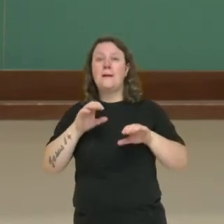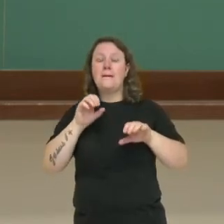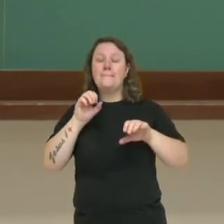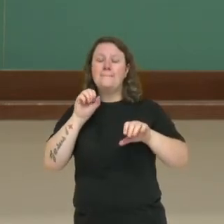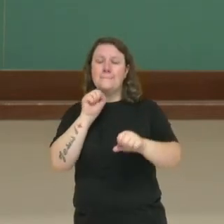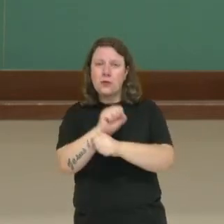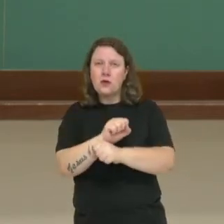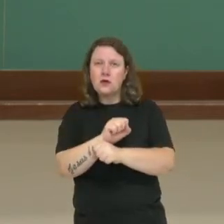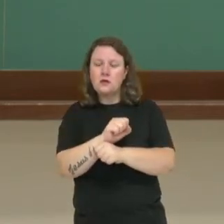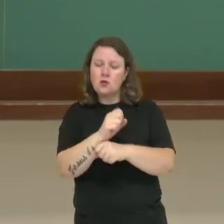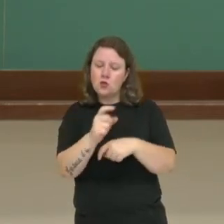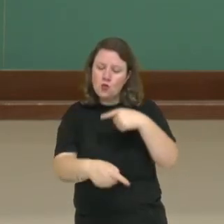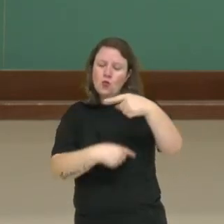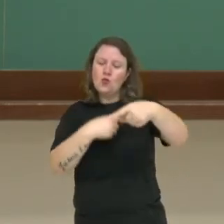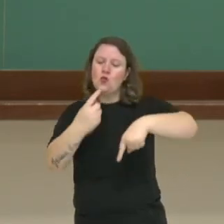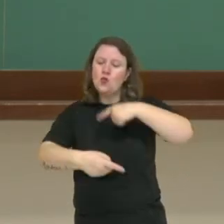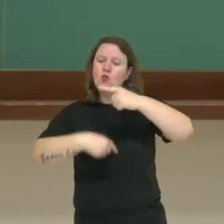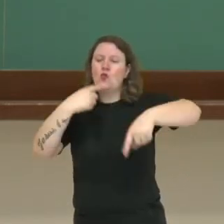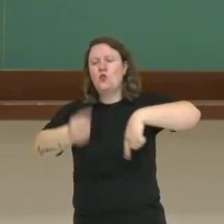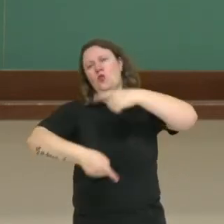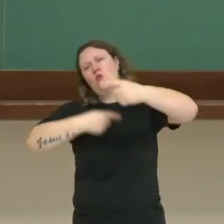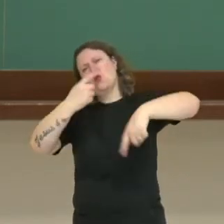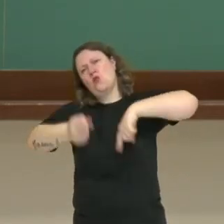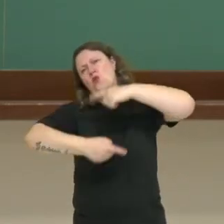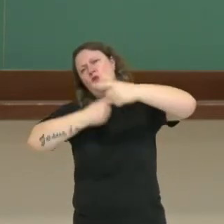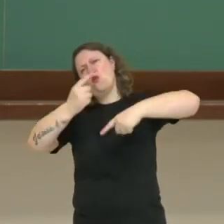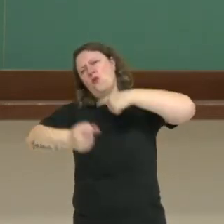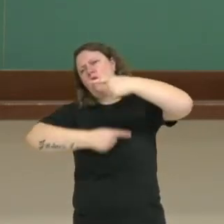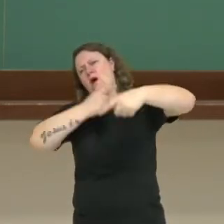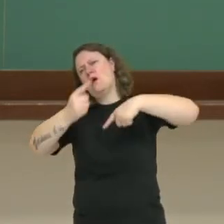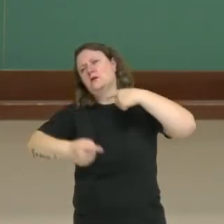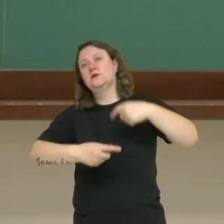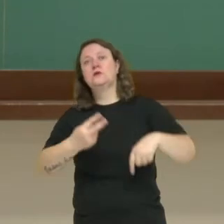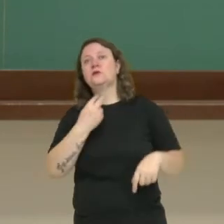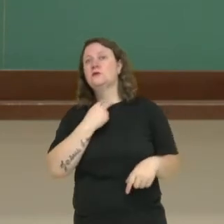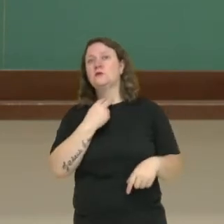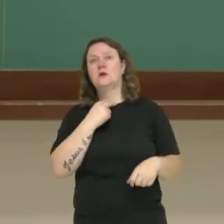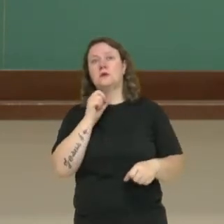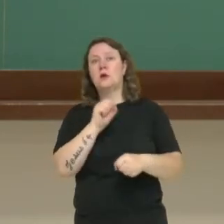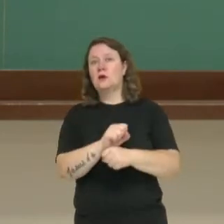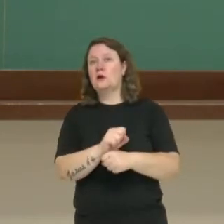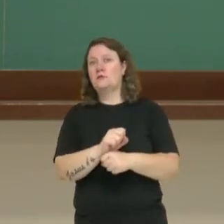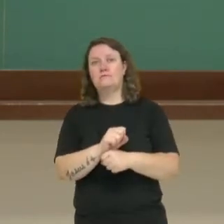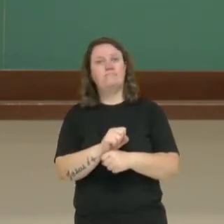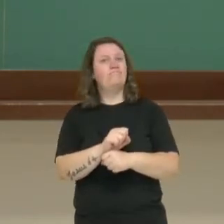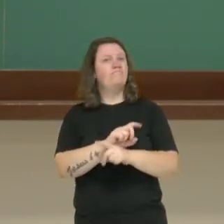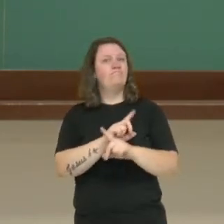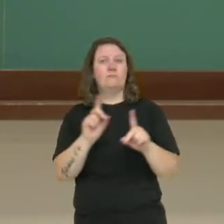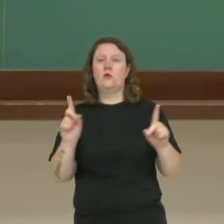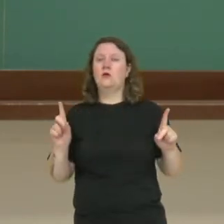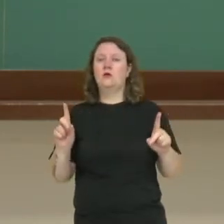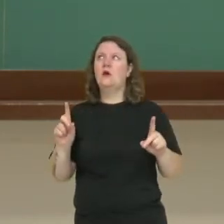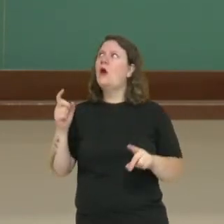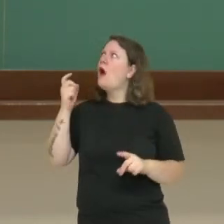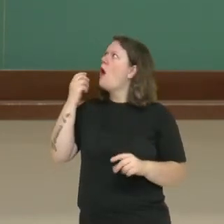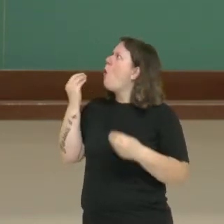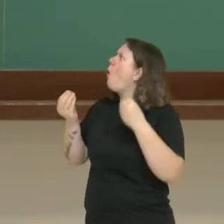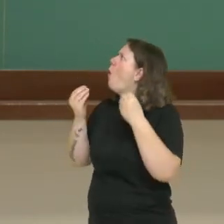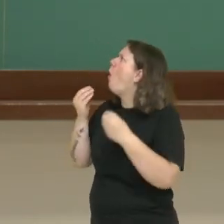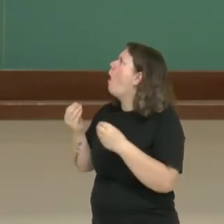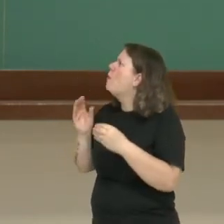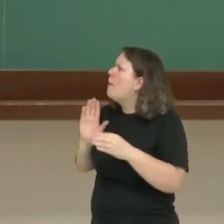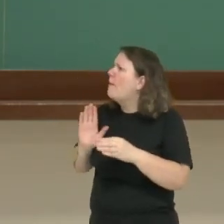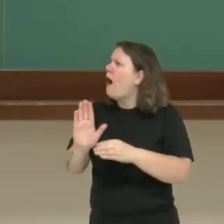girar, tá? Ele tem que sempre estar pedalando, ele não pode parar de pedalar. Talvez você pergunte, mas como que